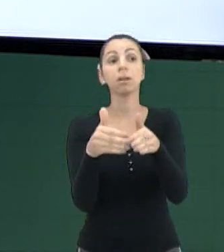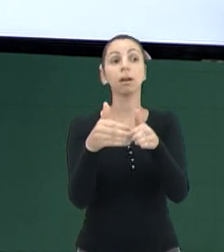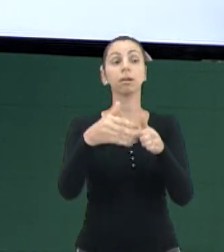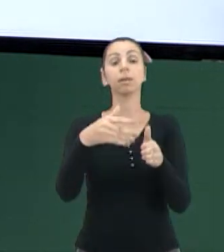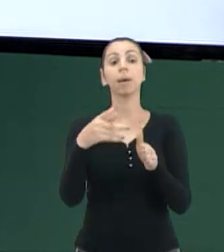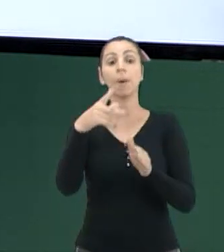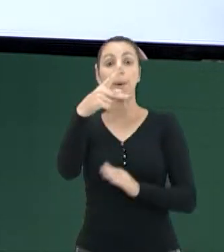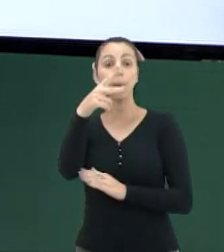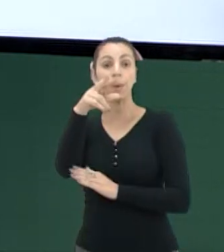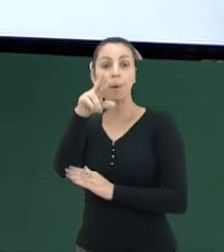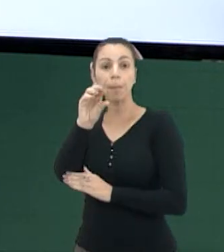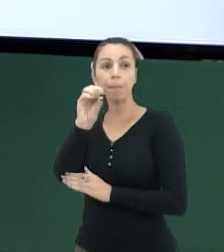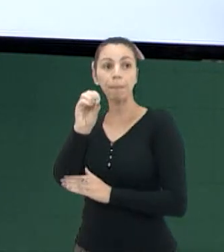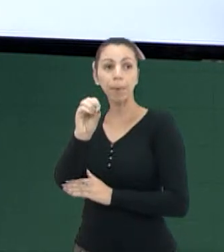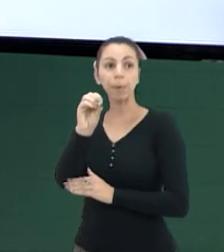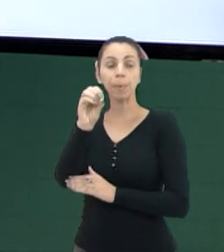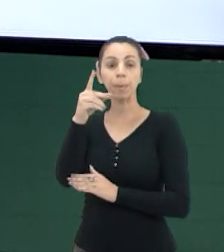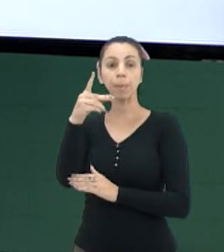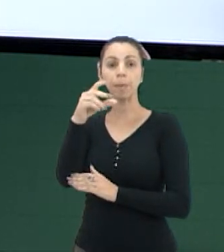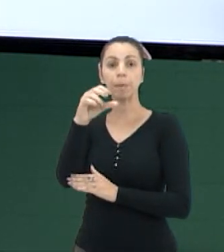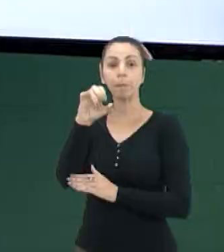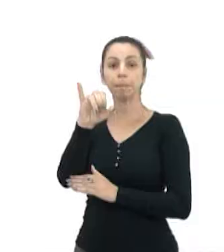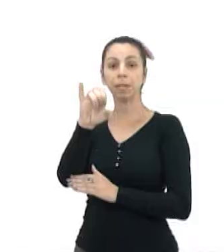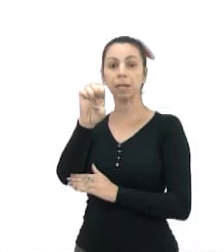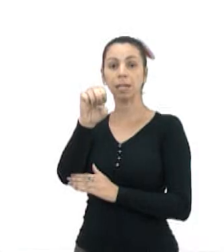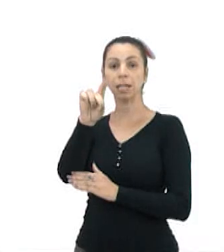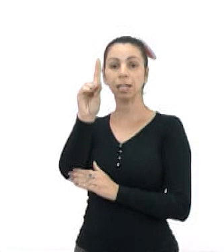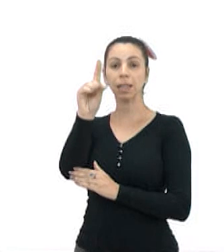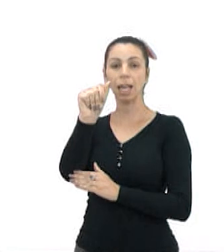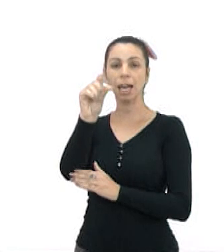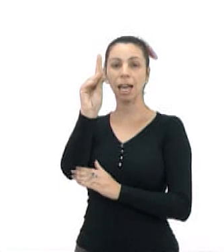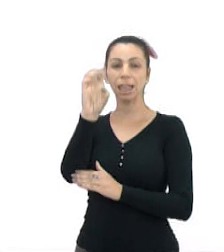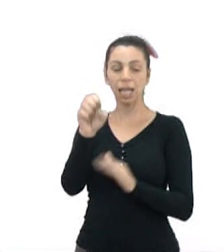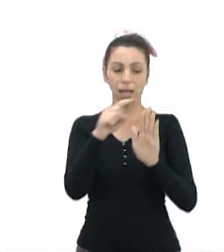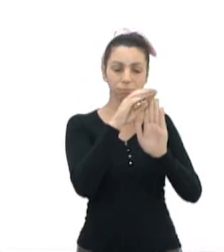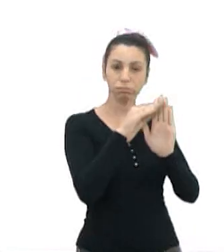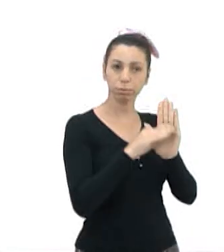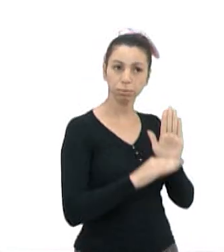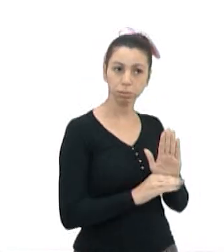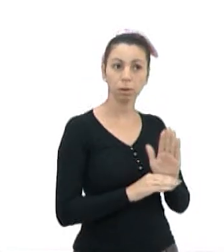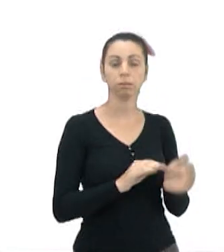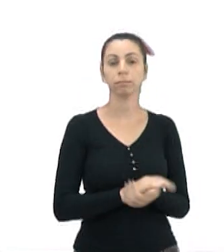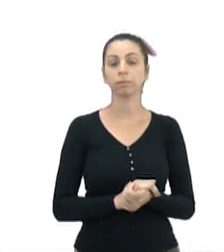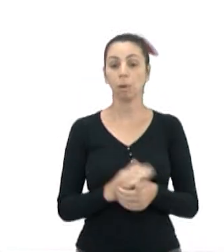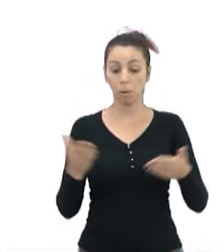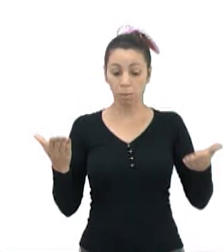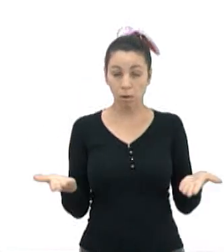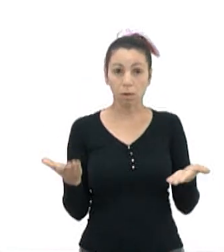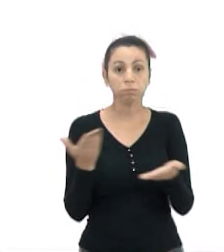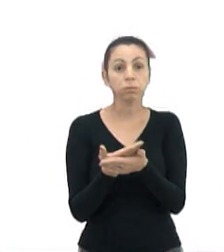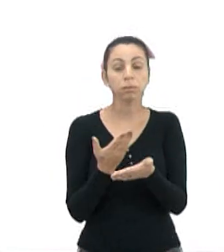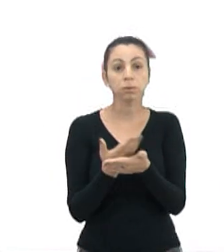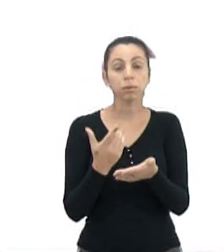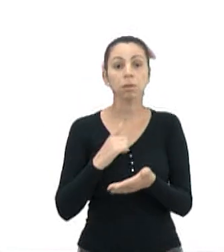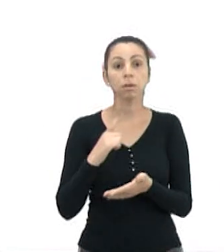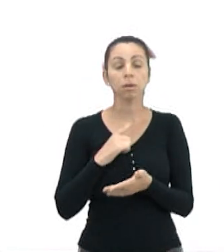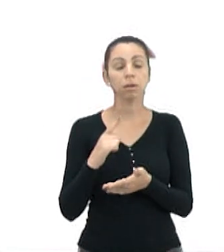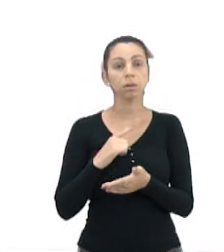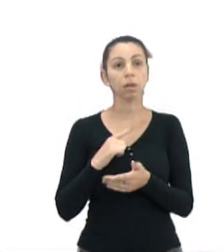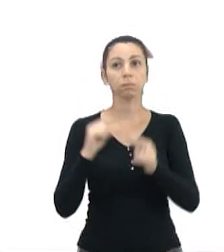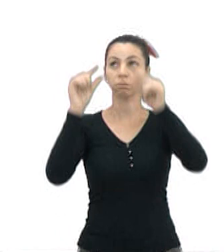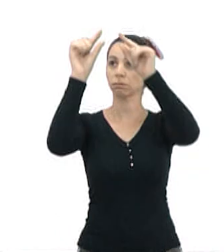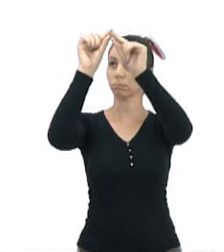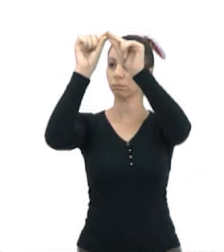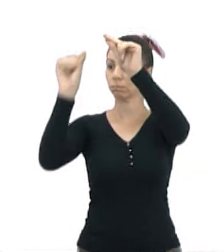do triângulo. Vamos lá olhar? Então, já estudamos que um triângulo isósceles ele possui dois lados congruentes,